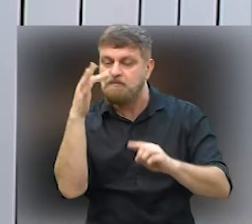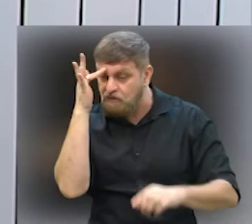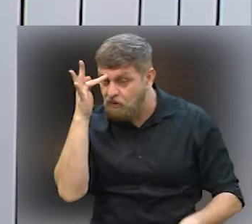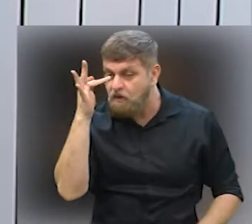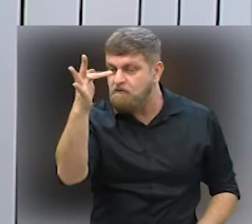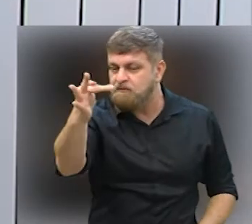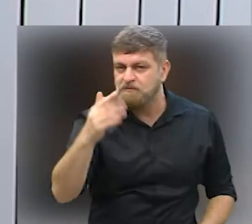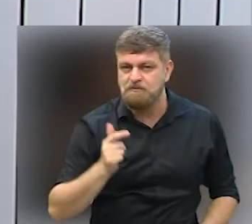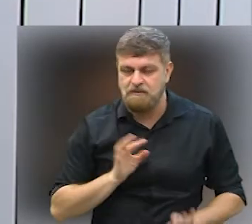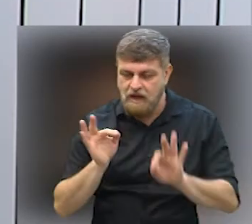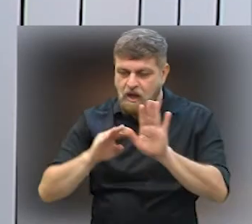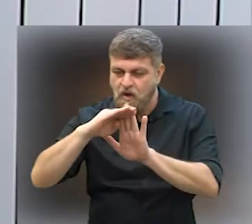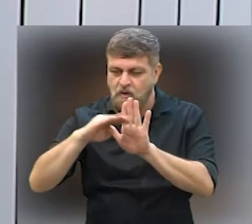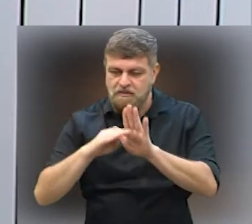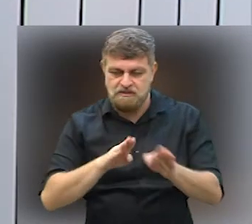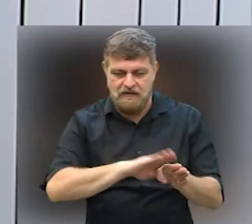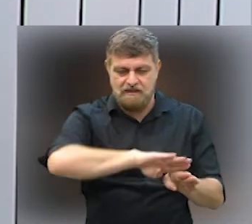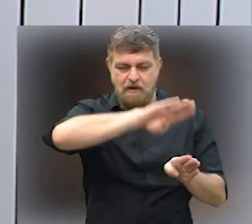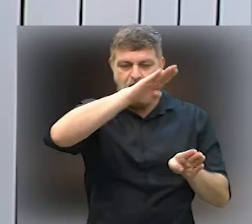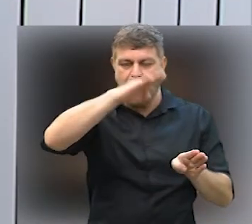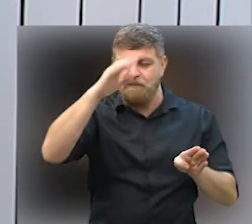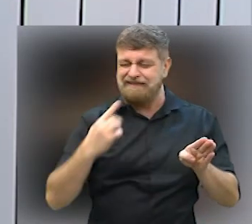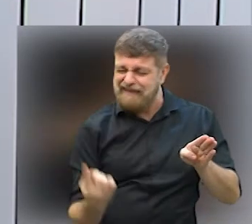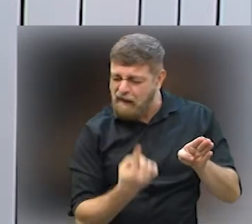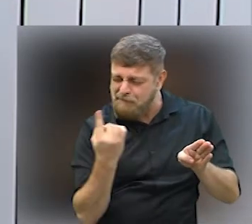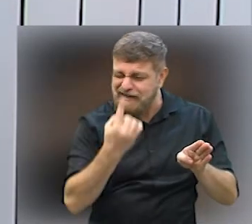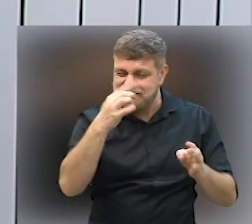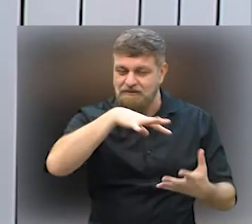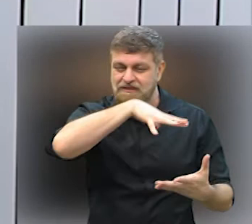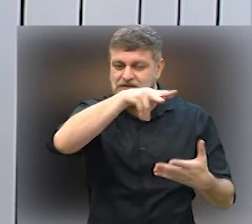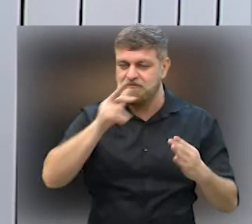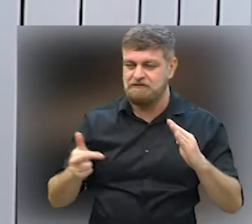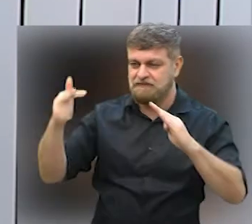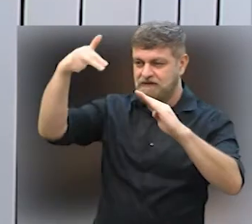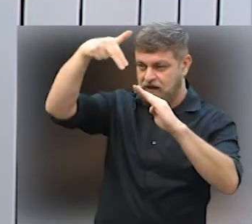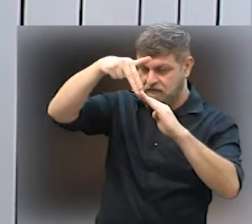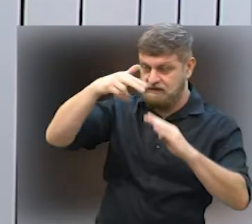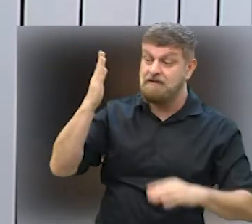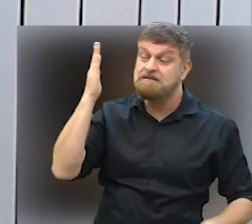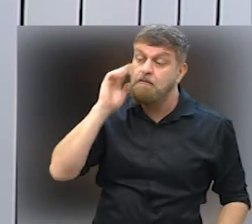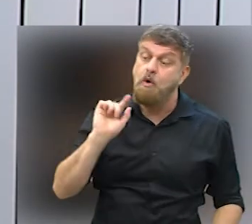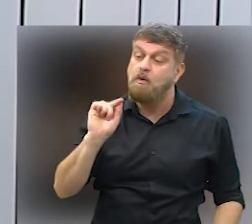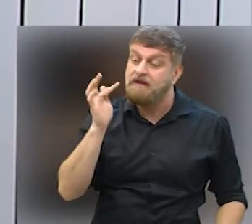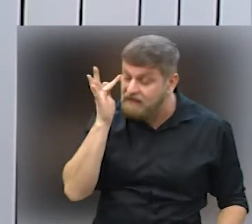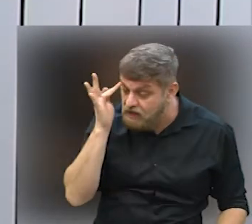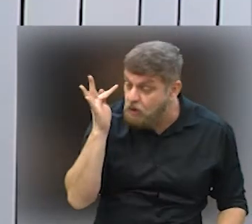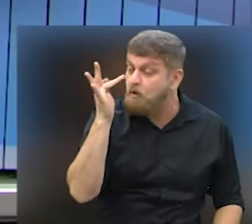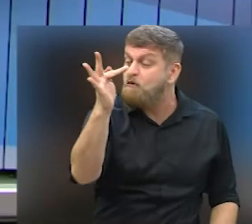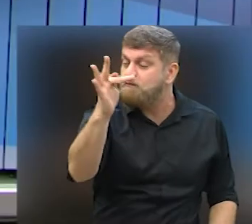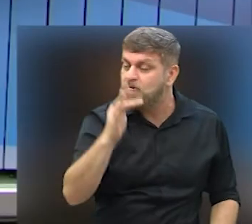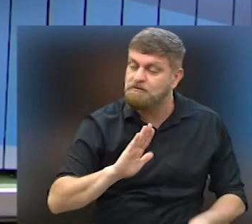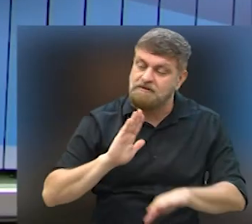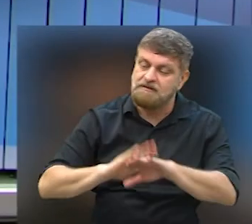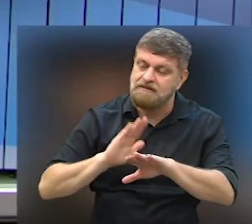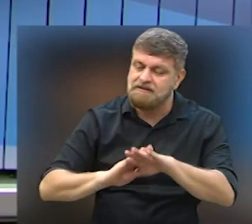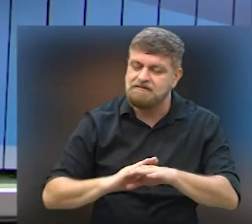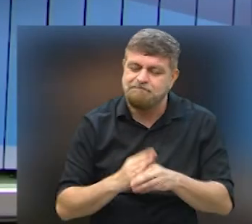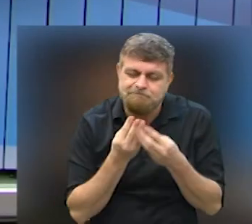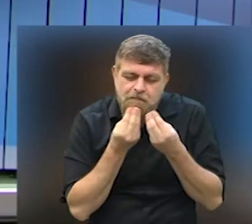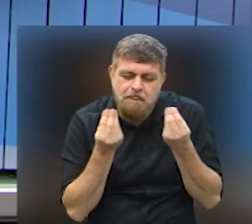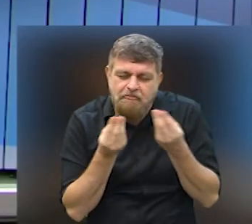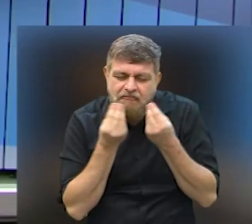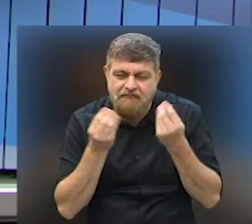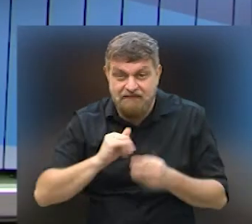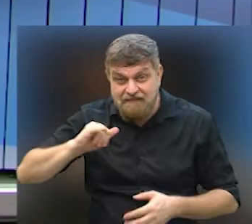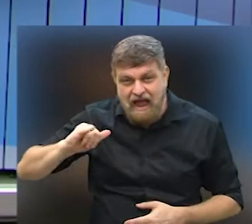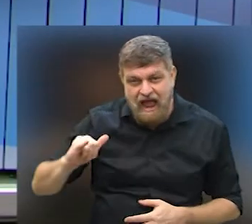em relação ao projeto Areta no Everest? E aí, Areta, perspectivas agora, projetos futuros, tá saboreando,